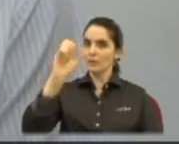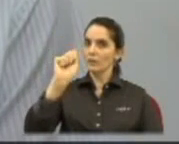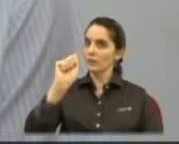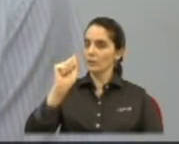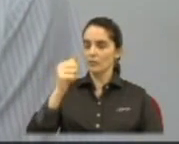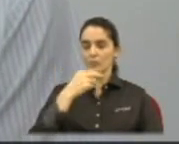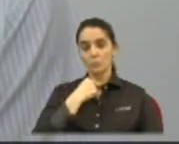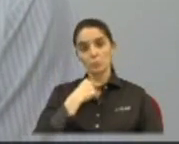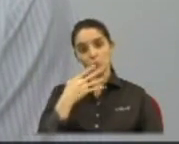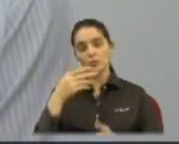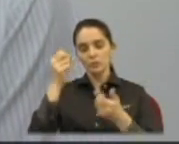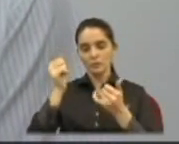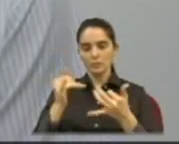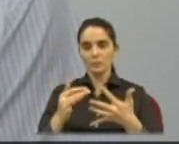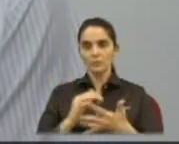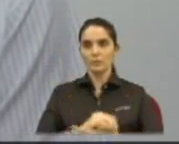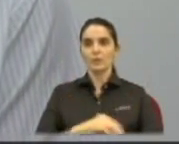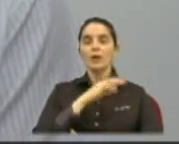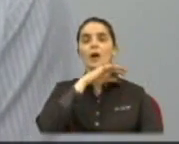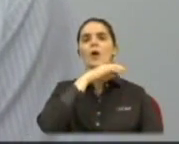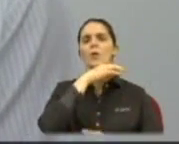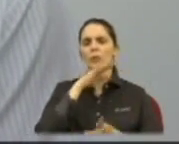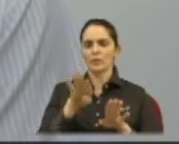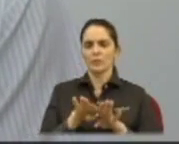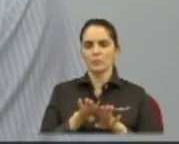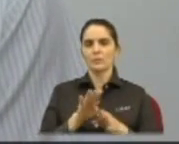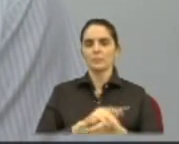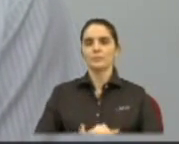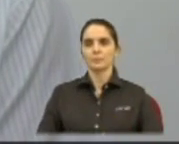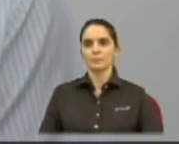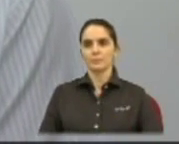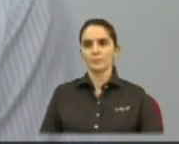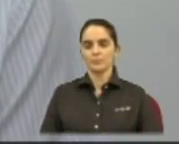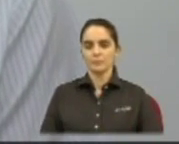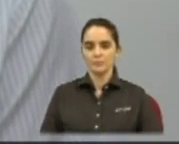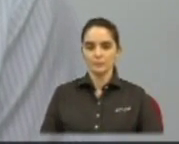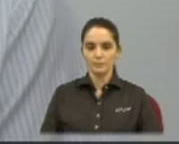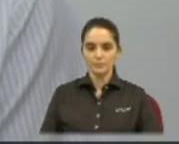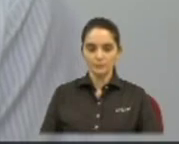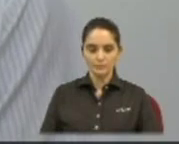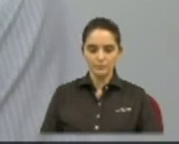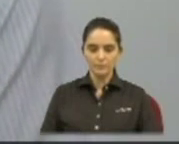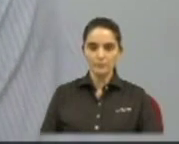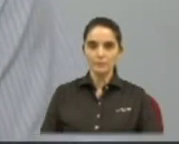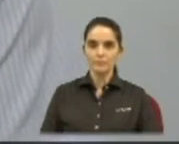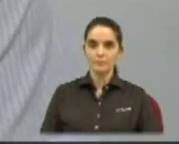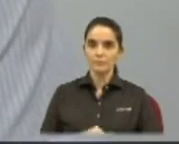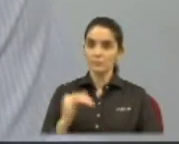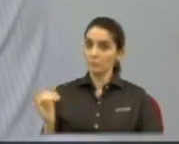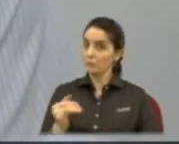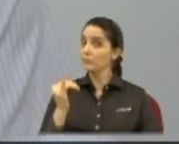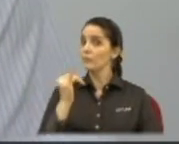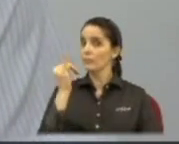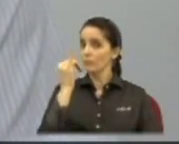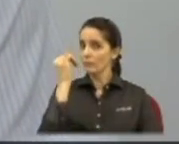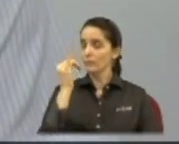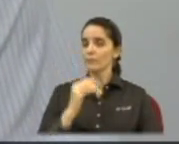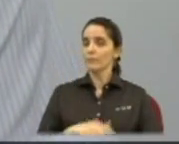Acho que tinha mais algum vereador que não... O André estava aqui. Isso. É importante a